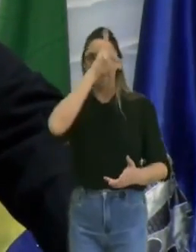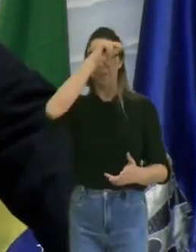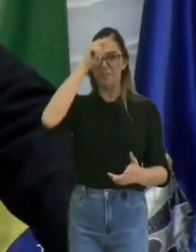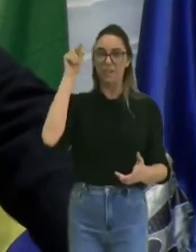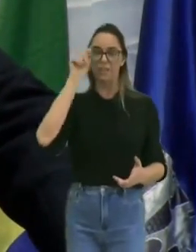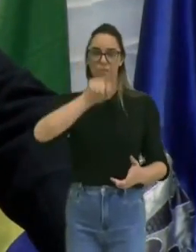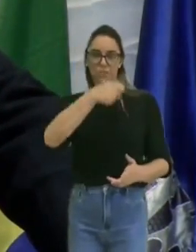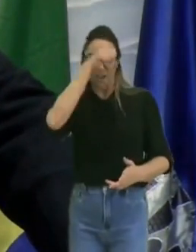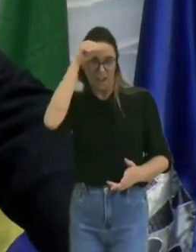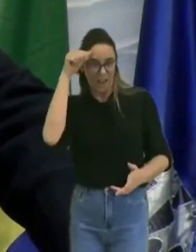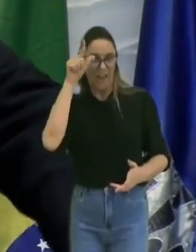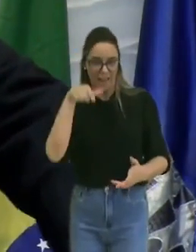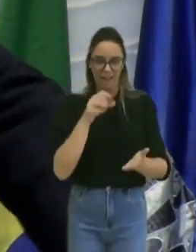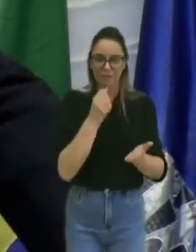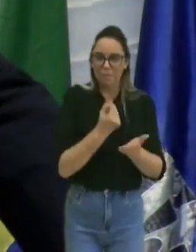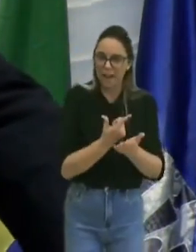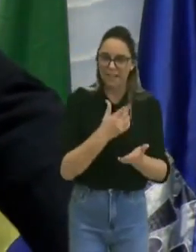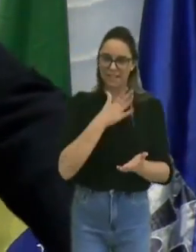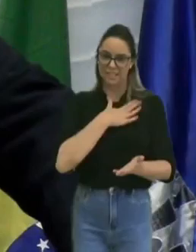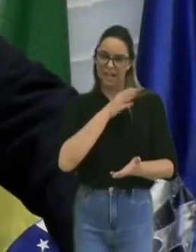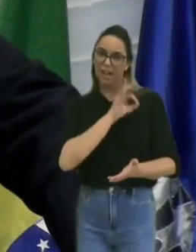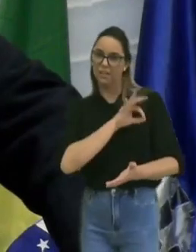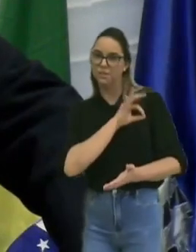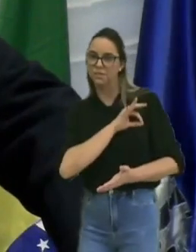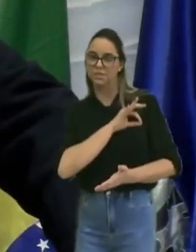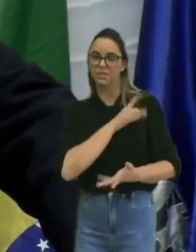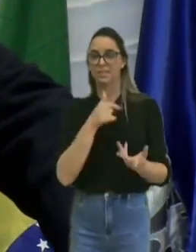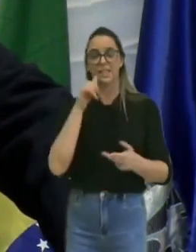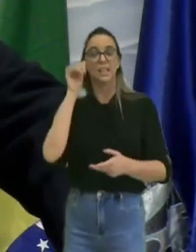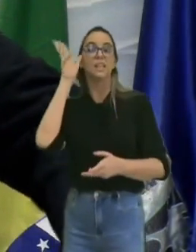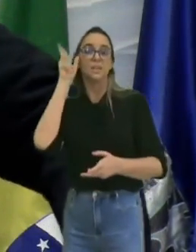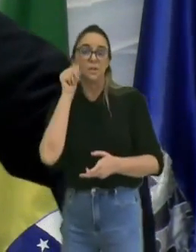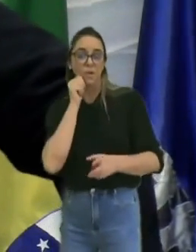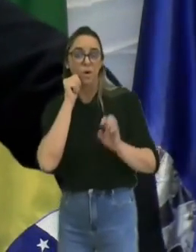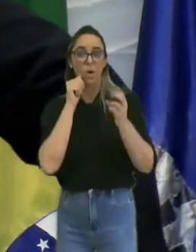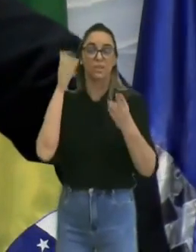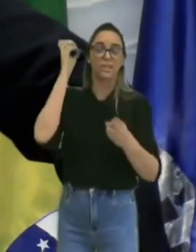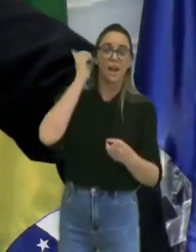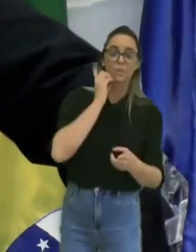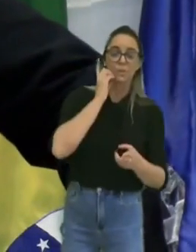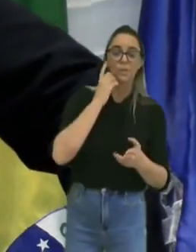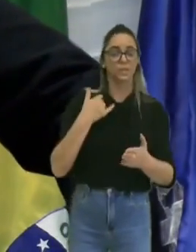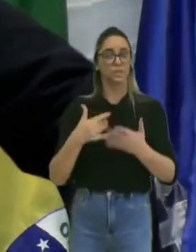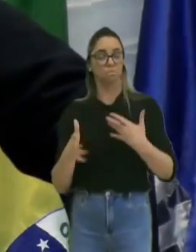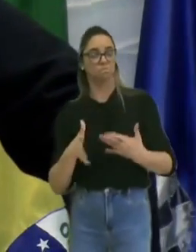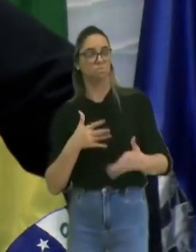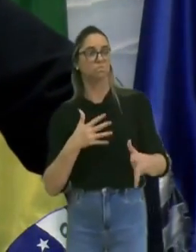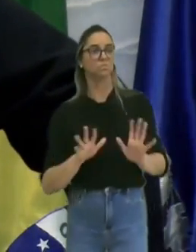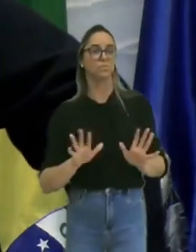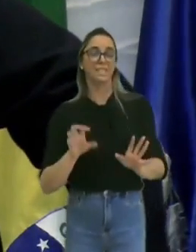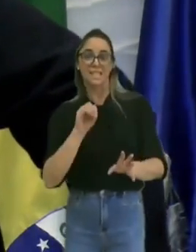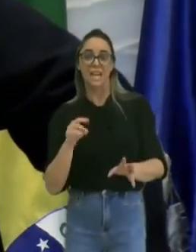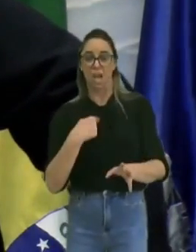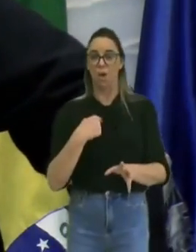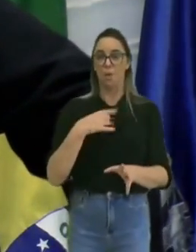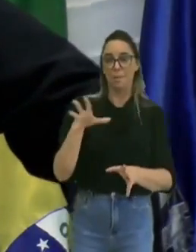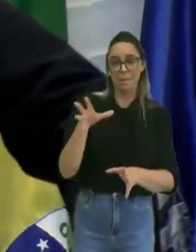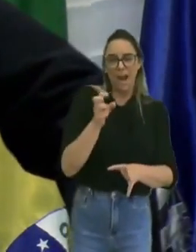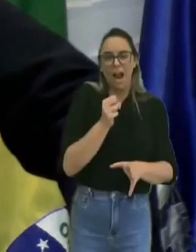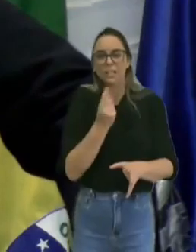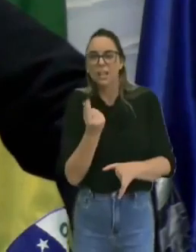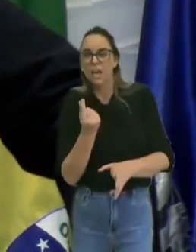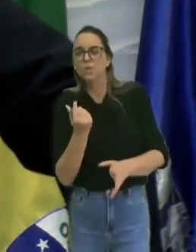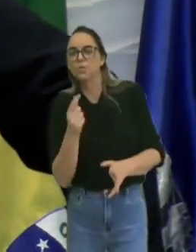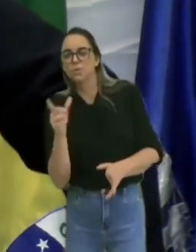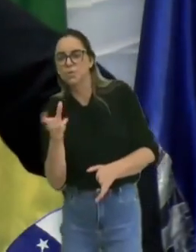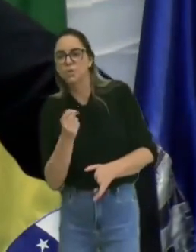lambota dele, nem sou lambota de Zé de Almeida, nem de Débora nenhum. Porque se eu pegar dinheiro desse coronel Saruê aí, eu tenho que